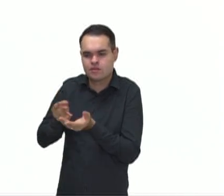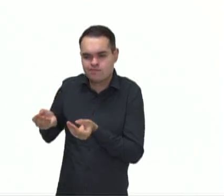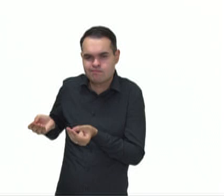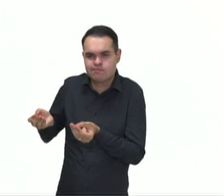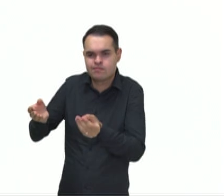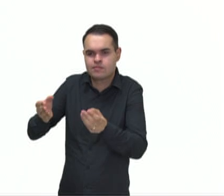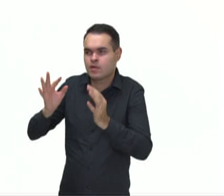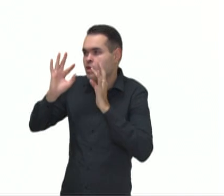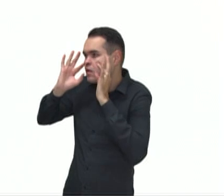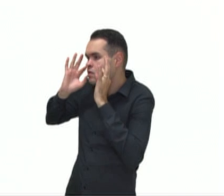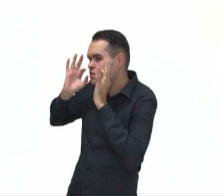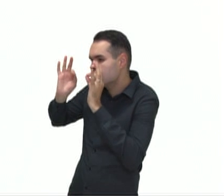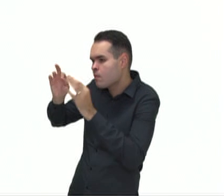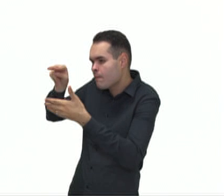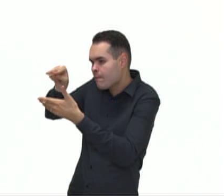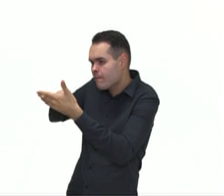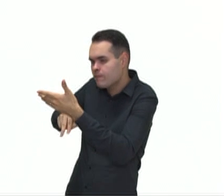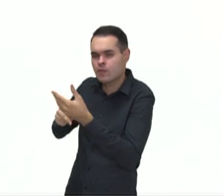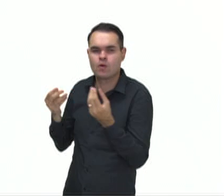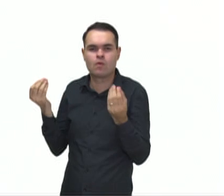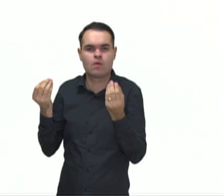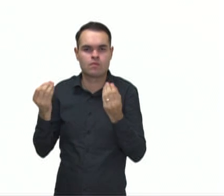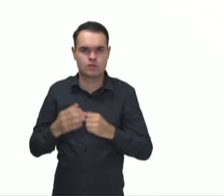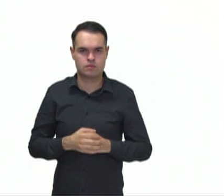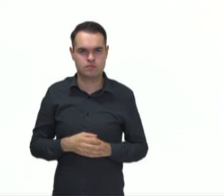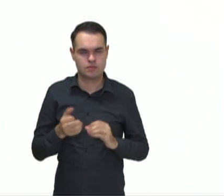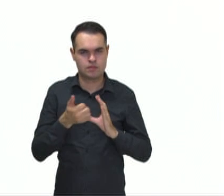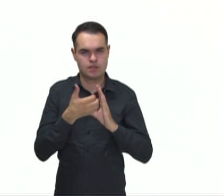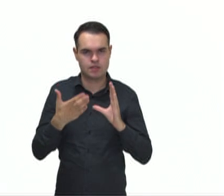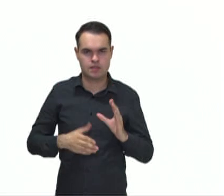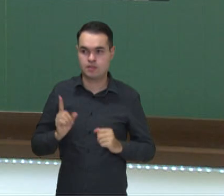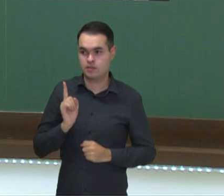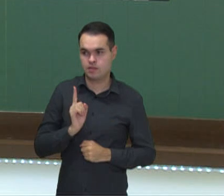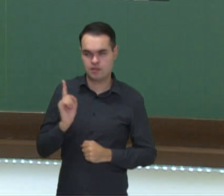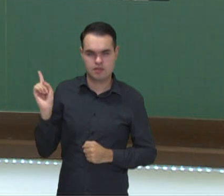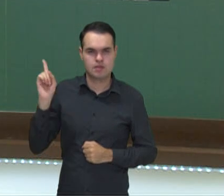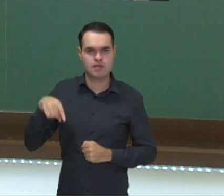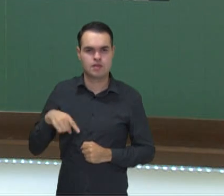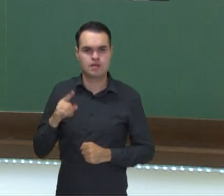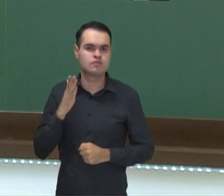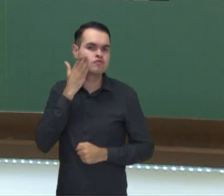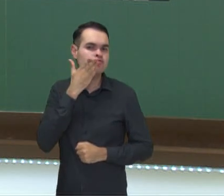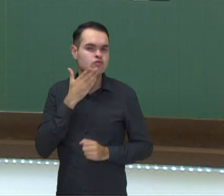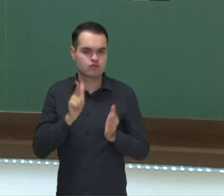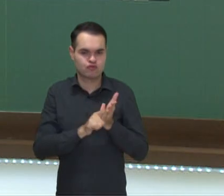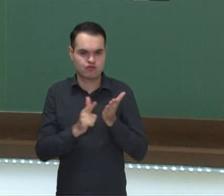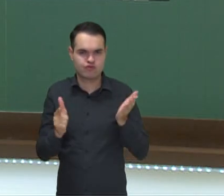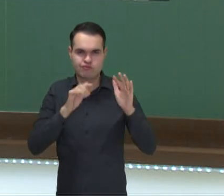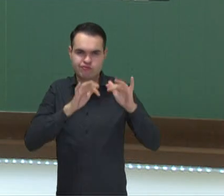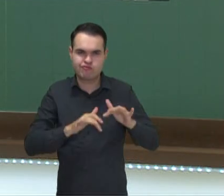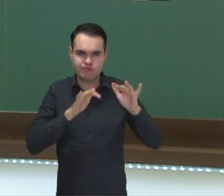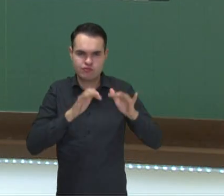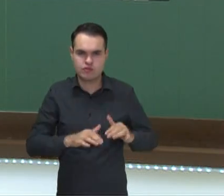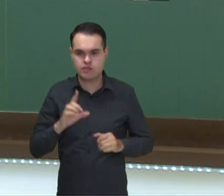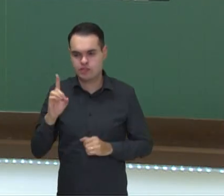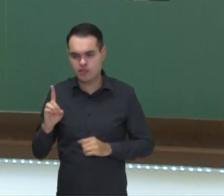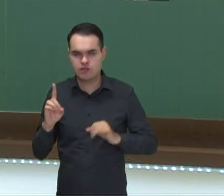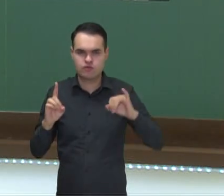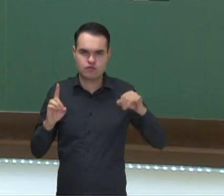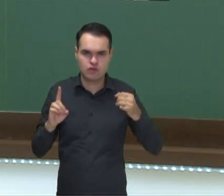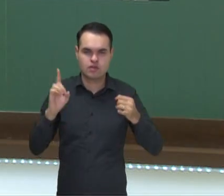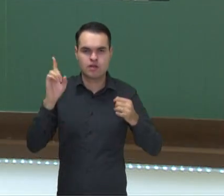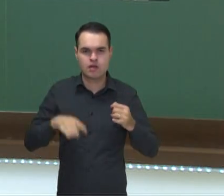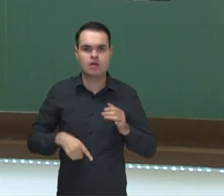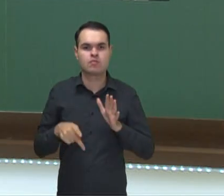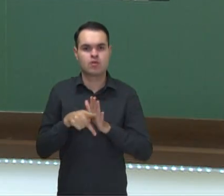leitor? Então, nós temos aqui uma característica do discurso jornalístico. A indicação aqui do D e do J é isso, o